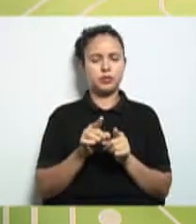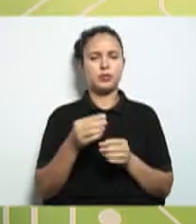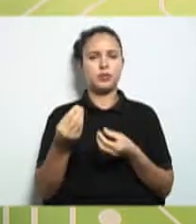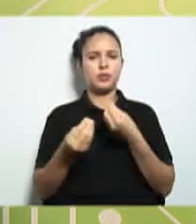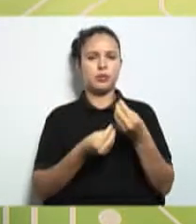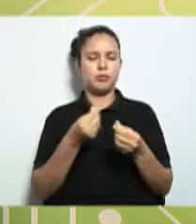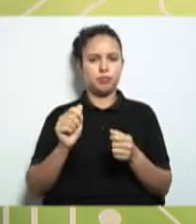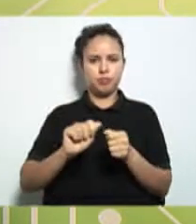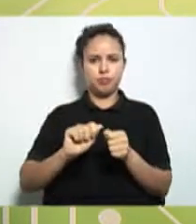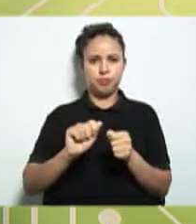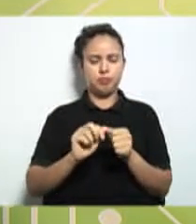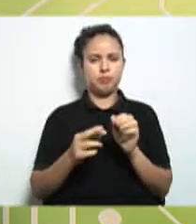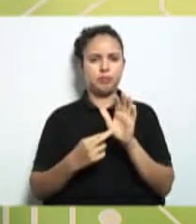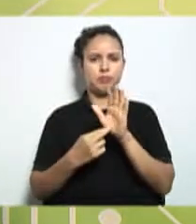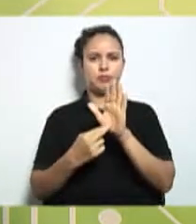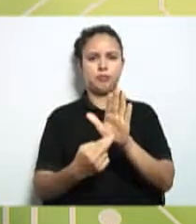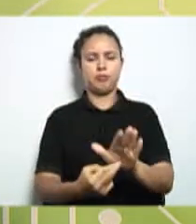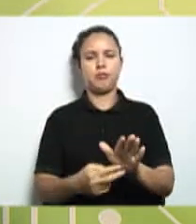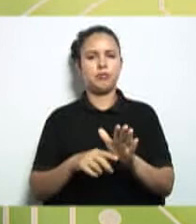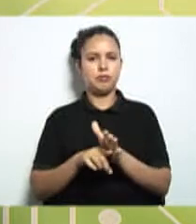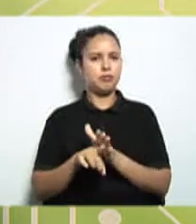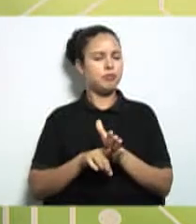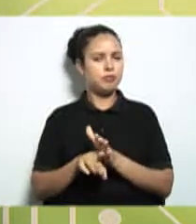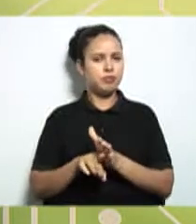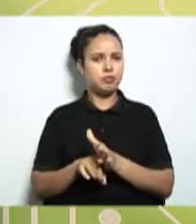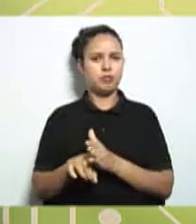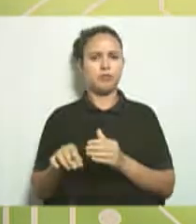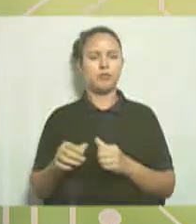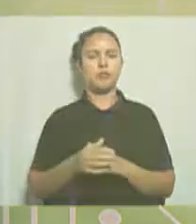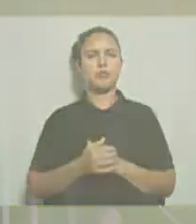é que faz a apresentação de uma pesquisa.